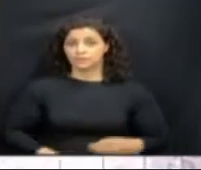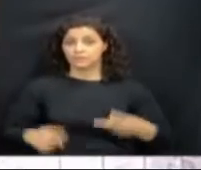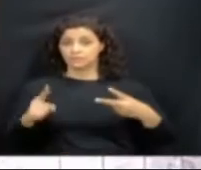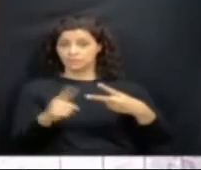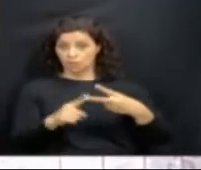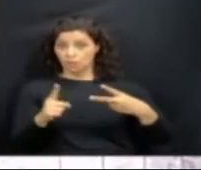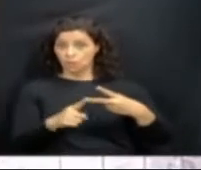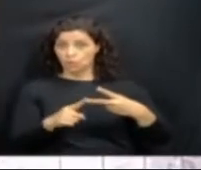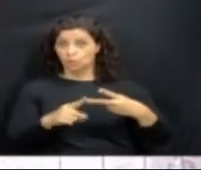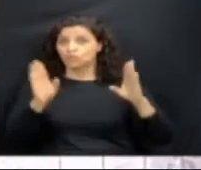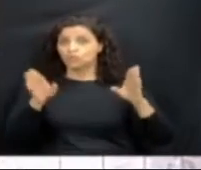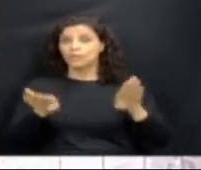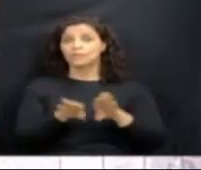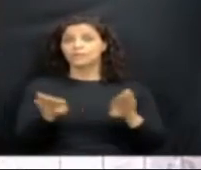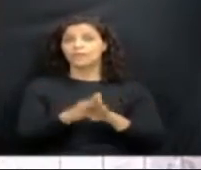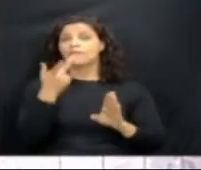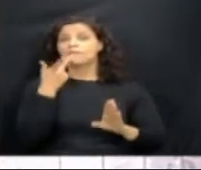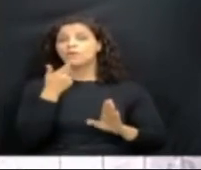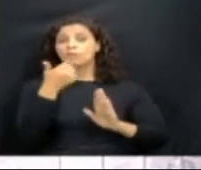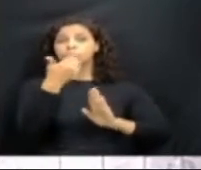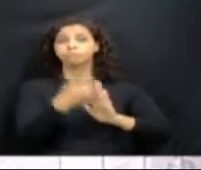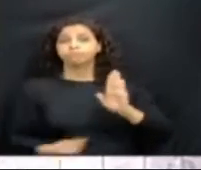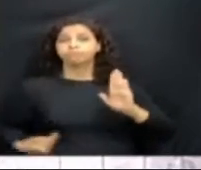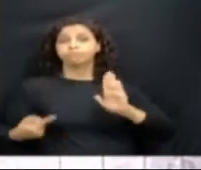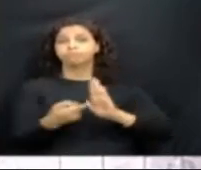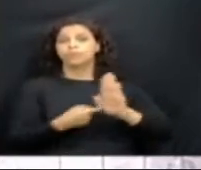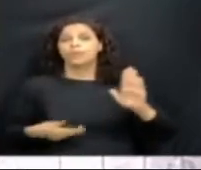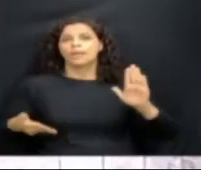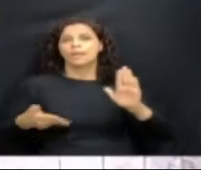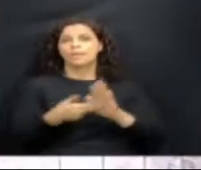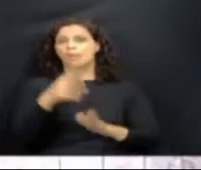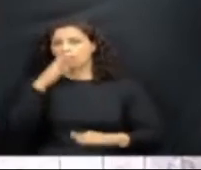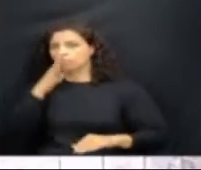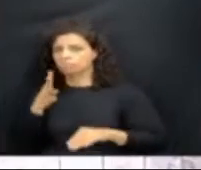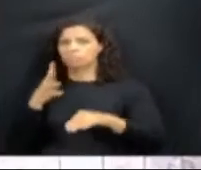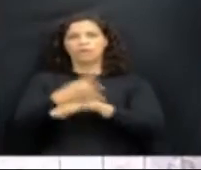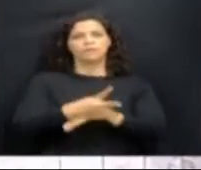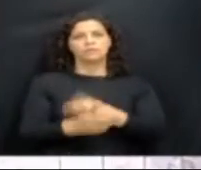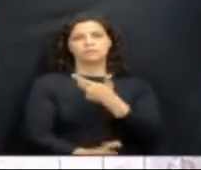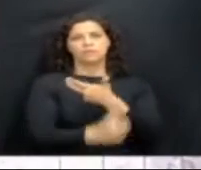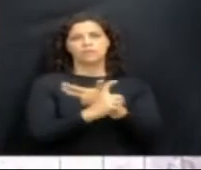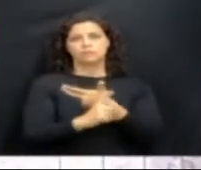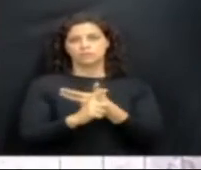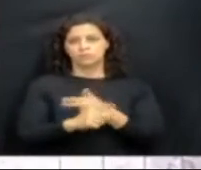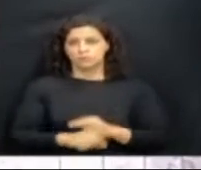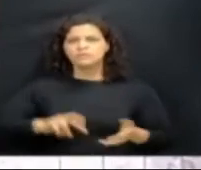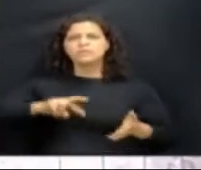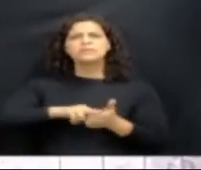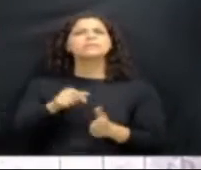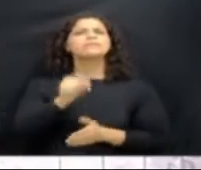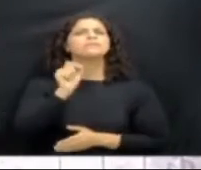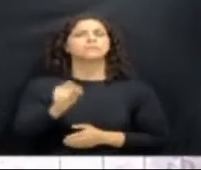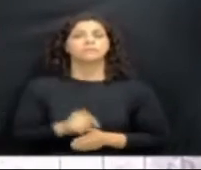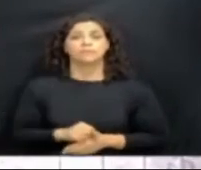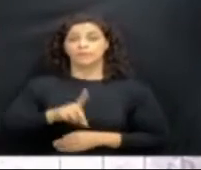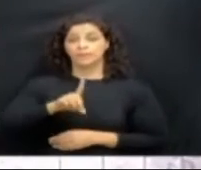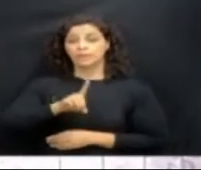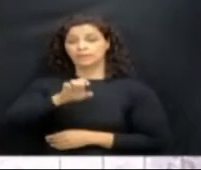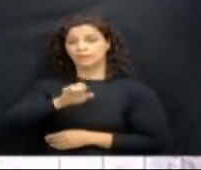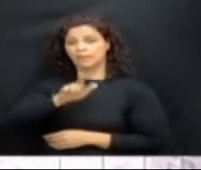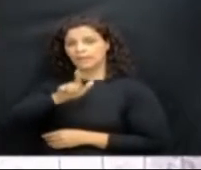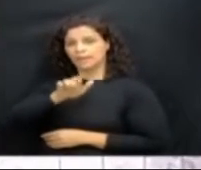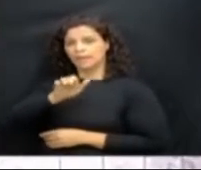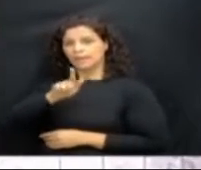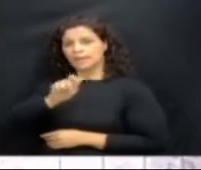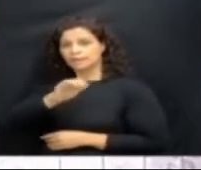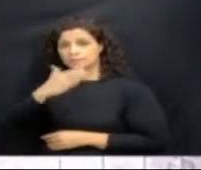que foi anulada as emendas. Interferência no poder executivo. A delegação que a gente está